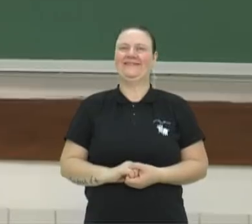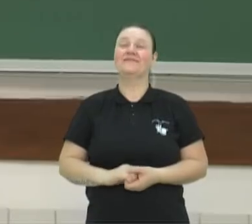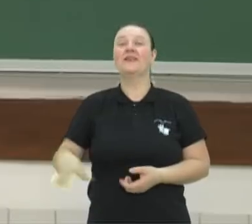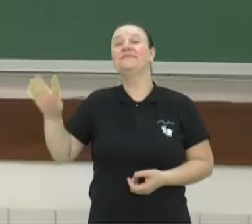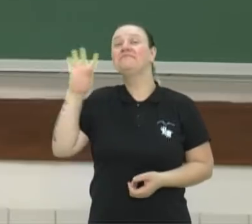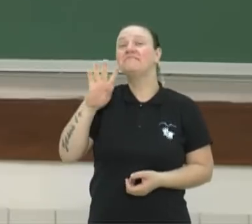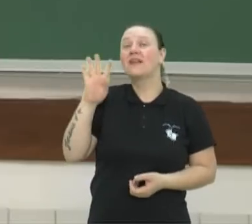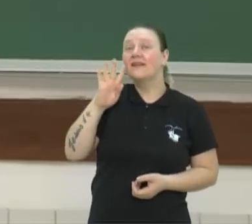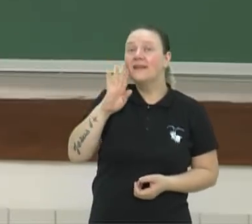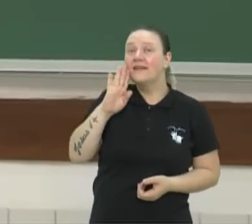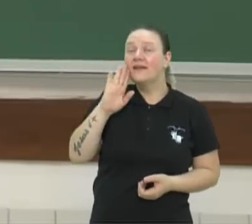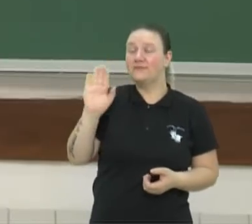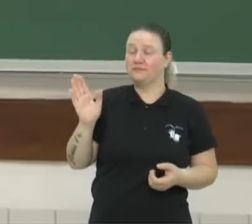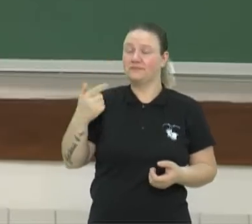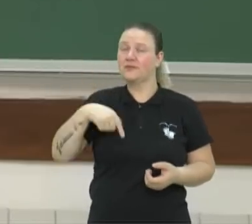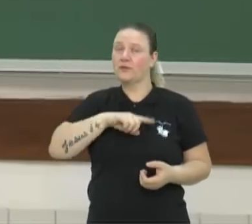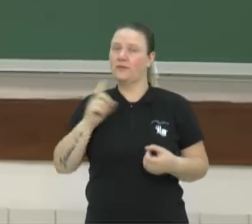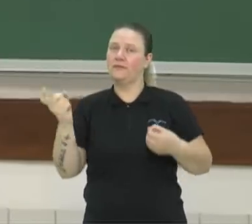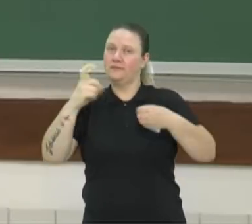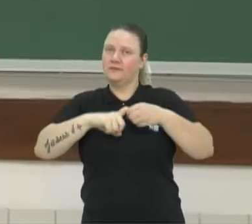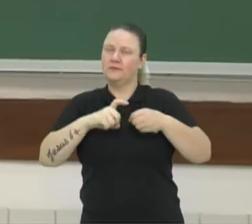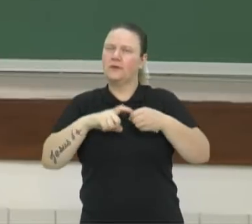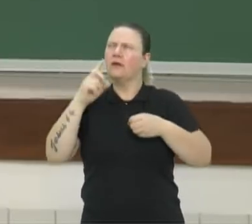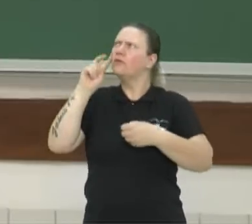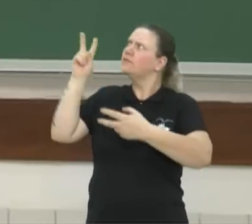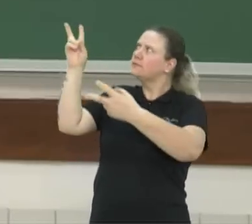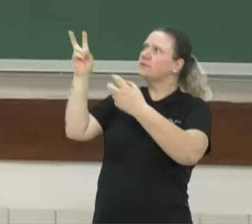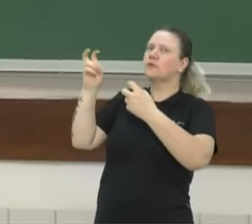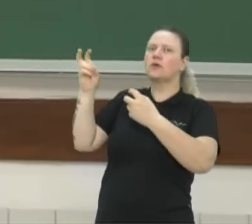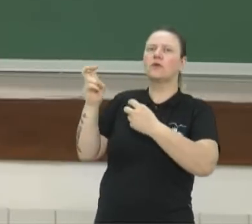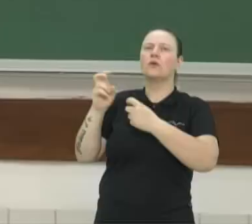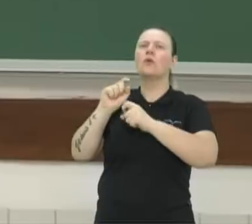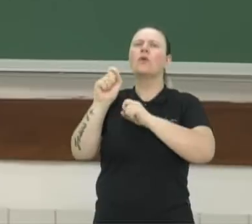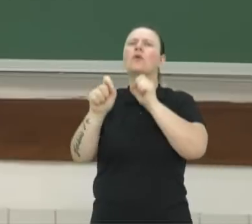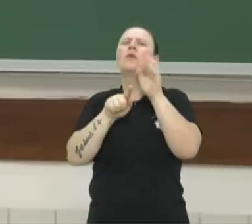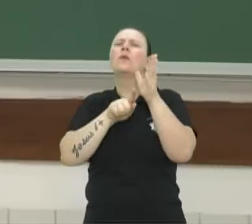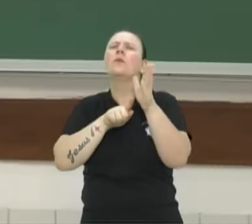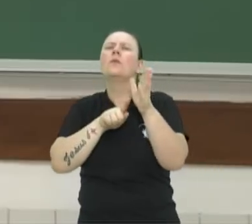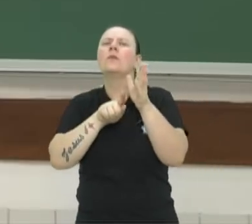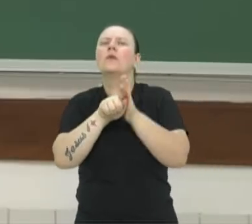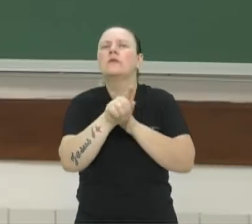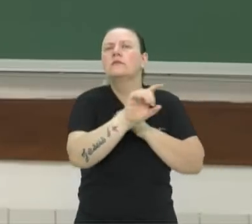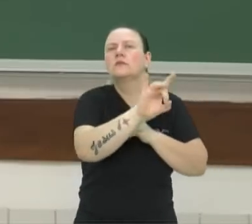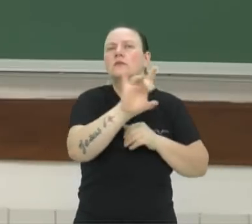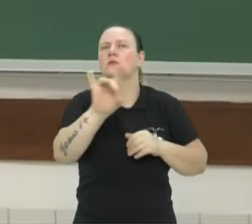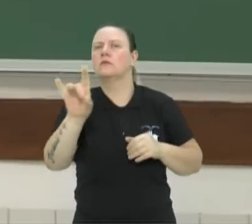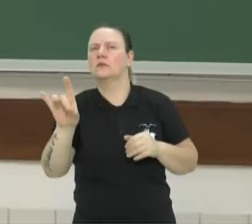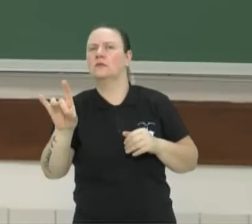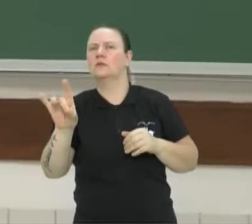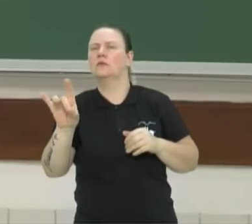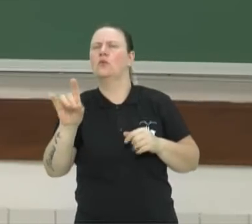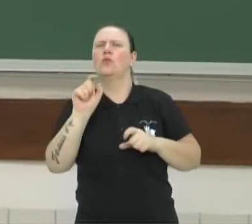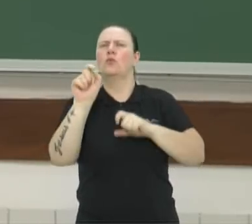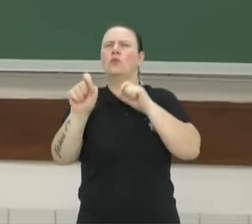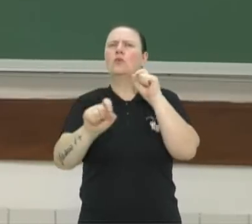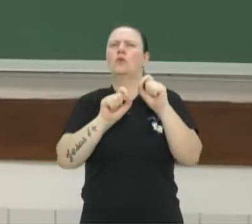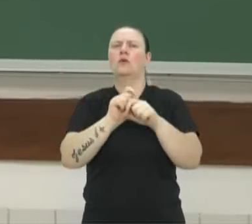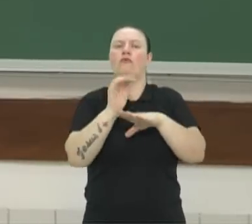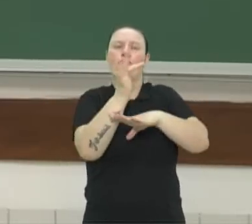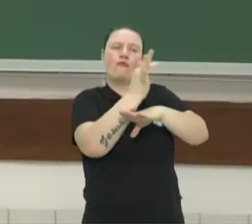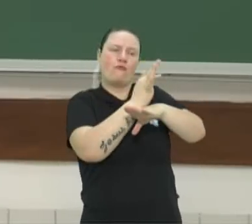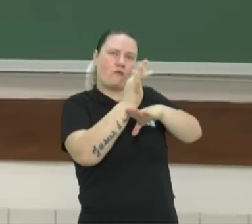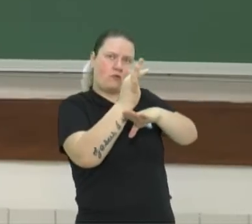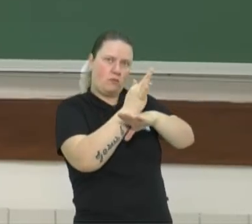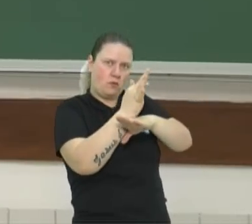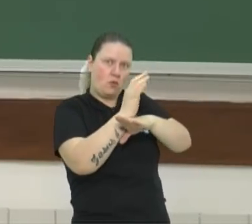Legal, pessoal, de volta. Vamos acompanhar aqui então. O que eu perguntei para você é em relação aos traços de